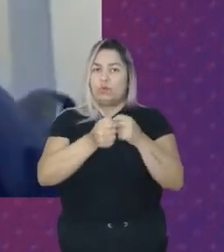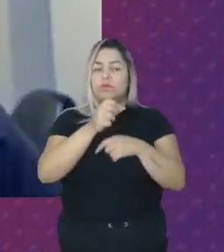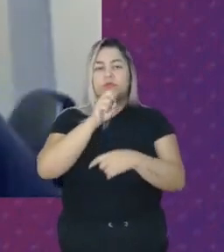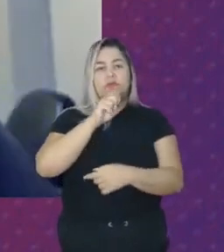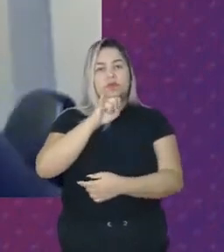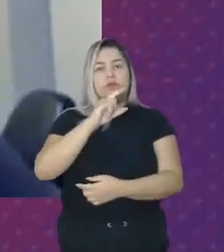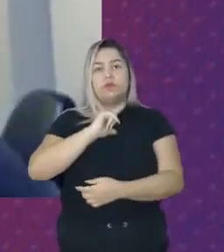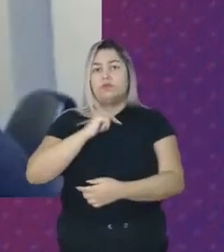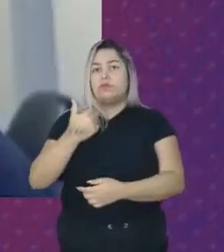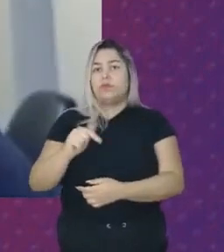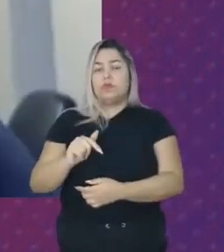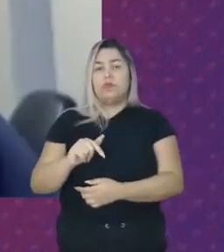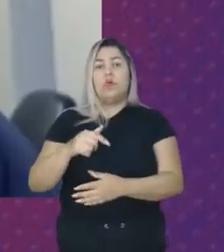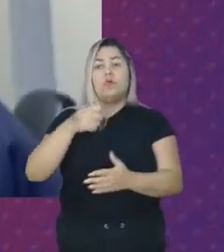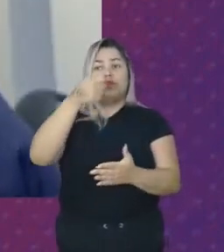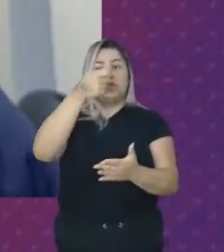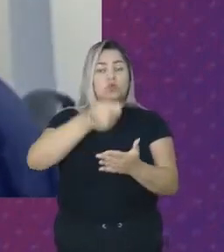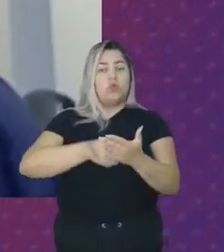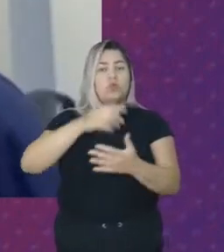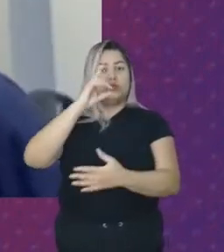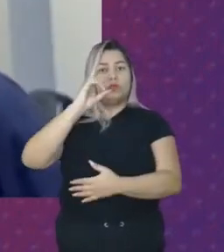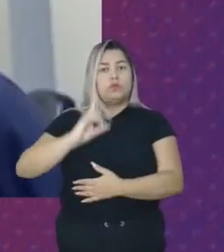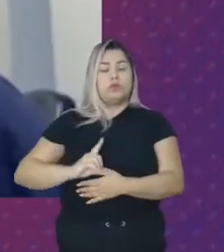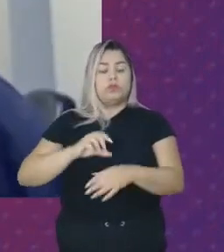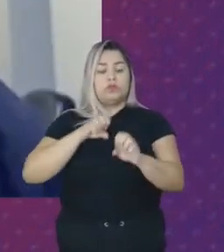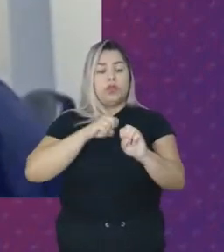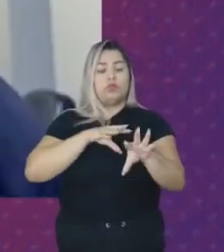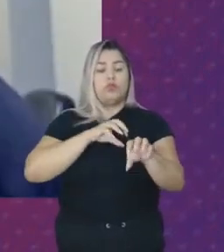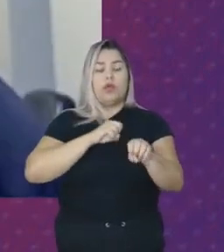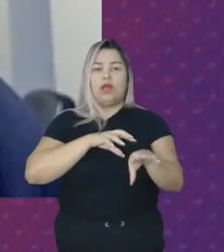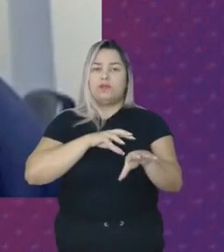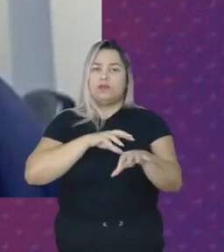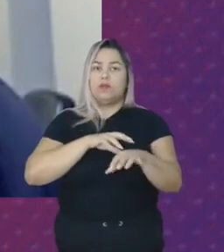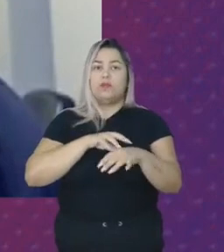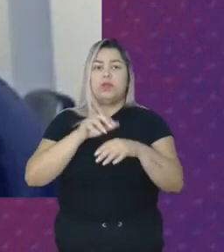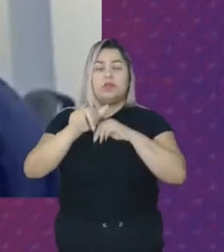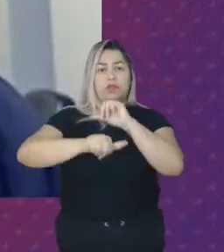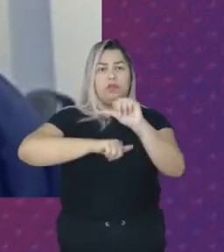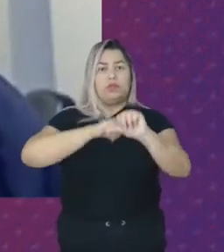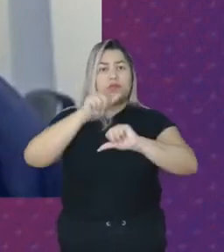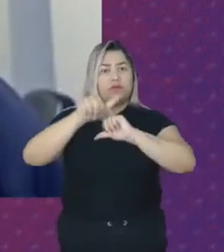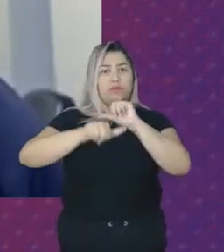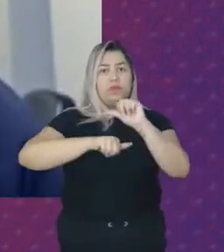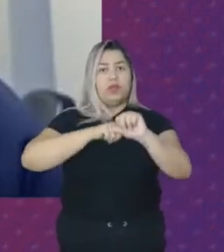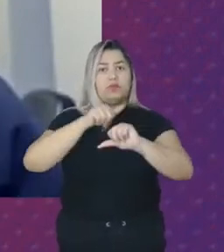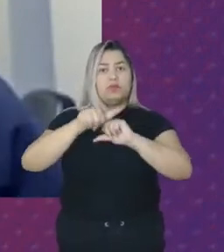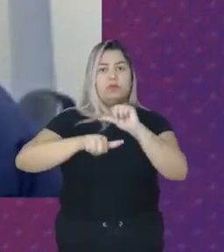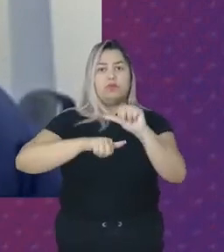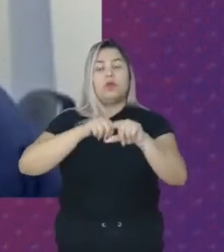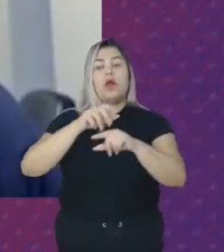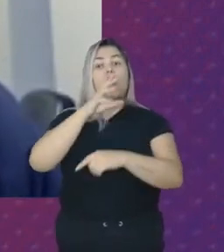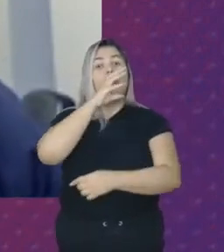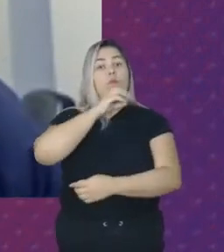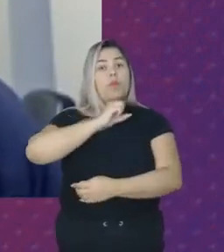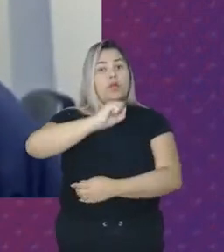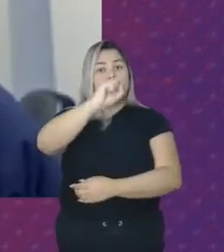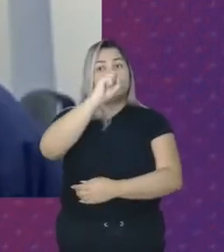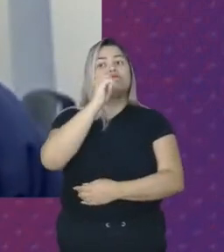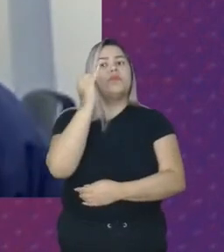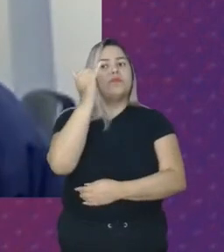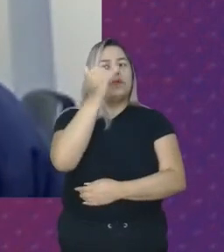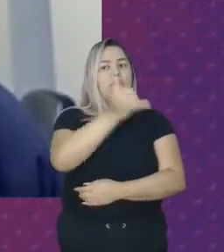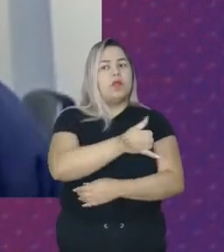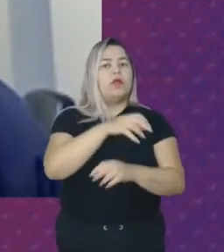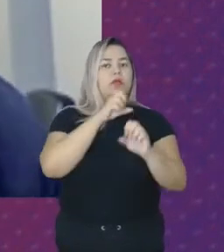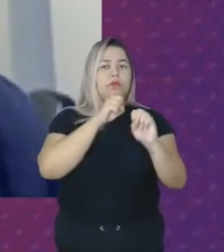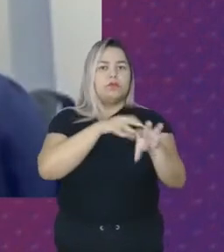gente não tiver garantido o direito à educação. A educação ela é transformadora. O Paulo Freire já dizia para a gente, olha,